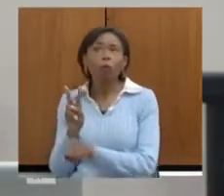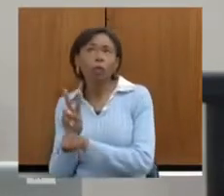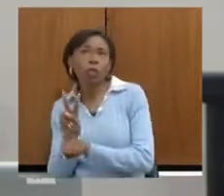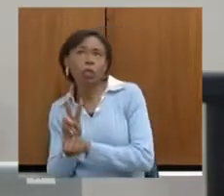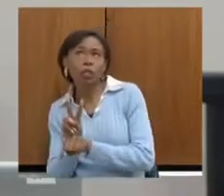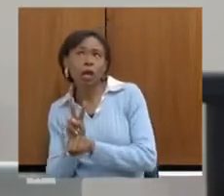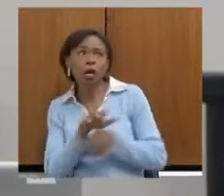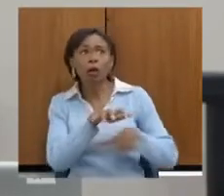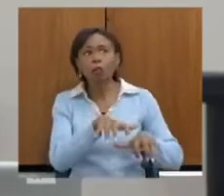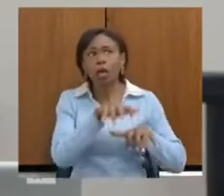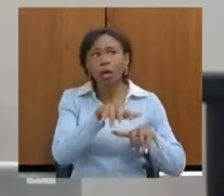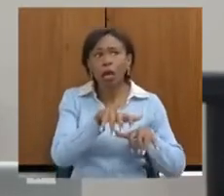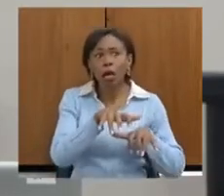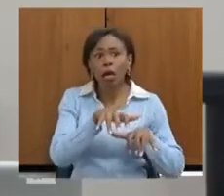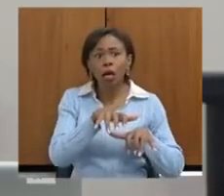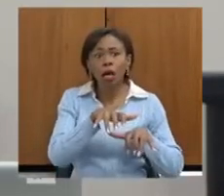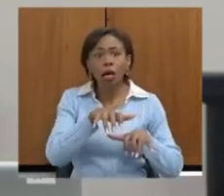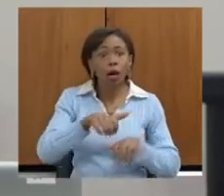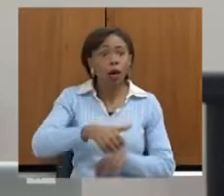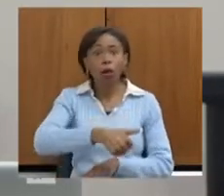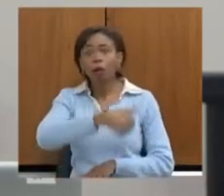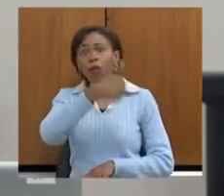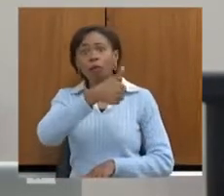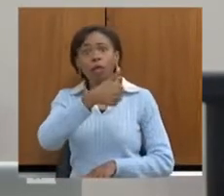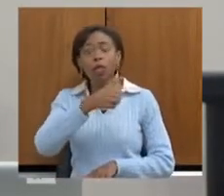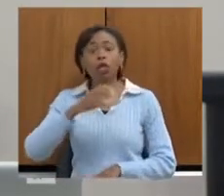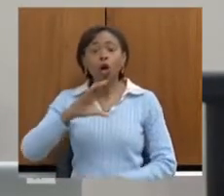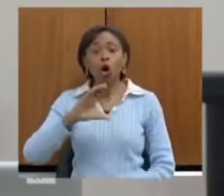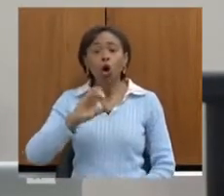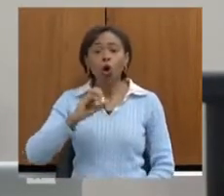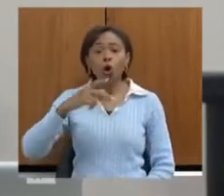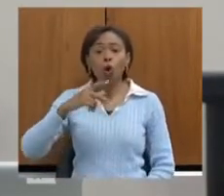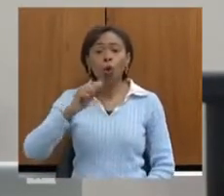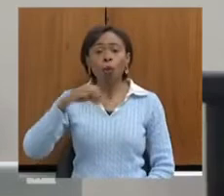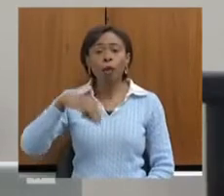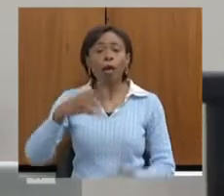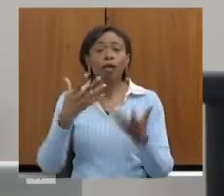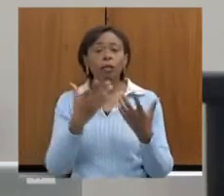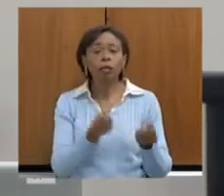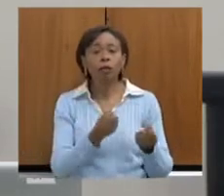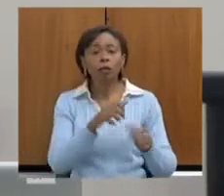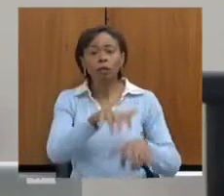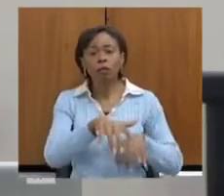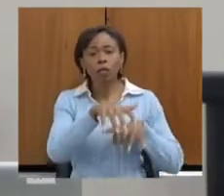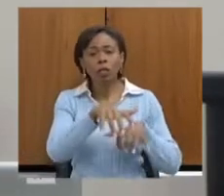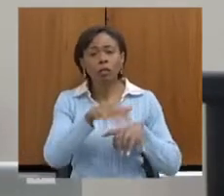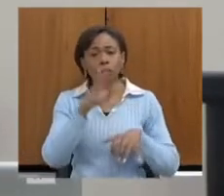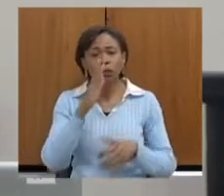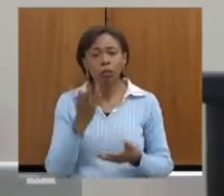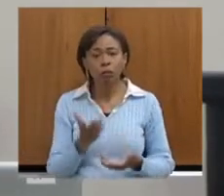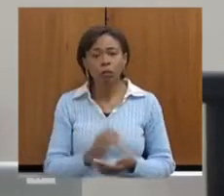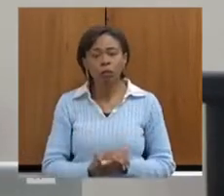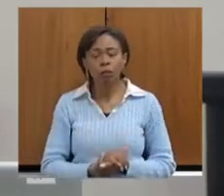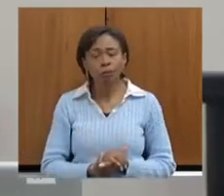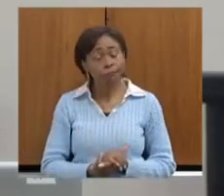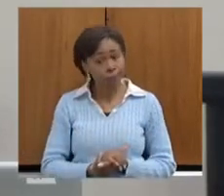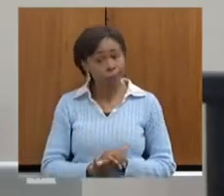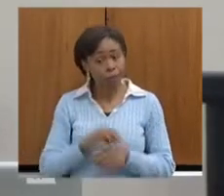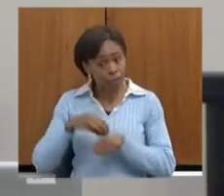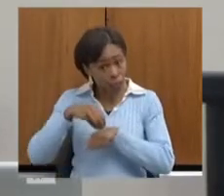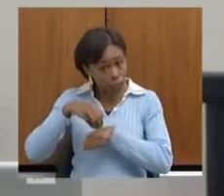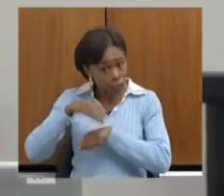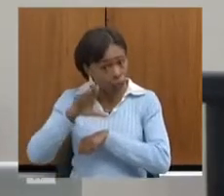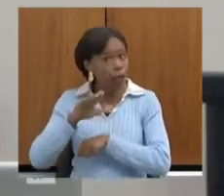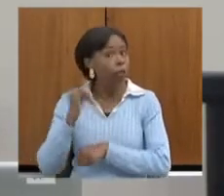minerar por na pauta primeiro que foi lá no Copan a mineração Então acho que esse é o recado importantíssimo para o governo Zema